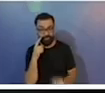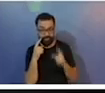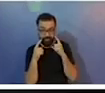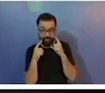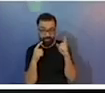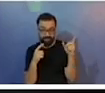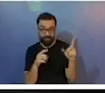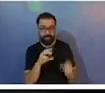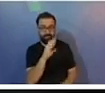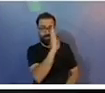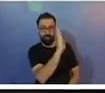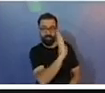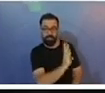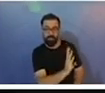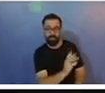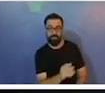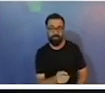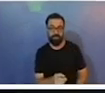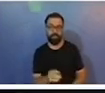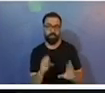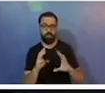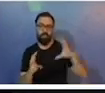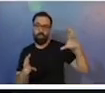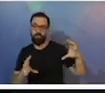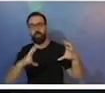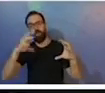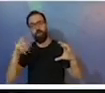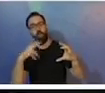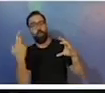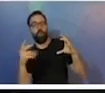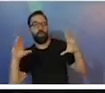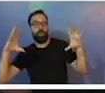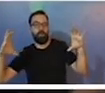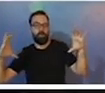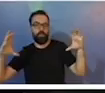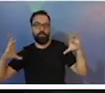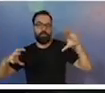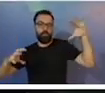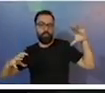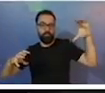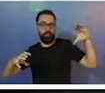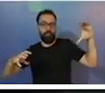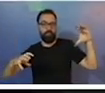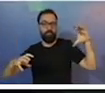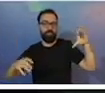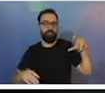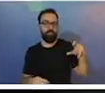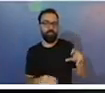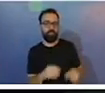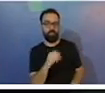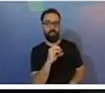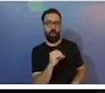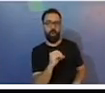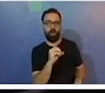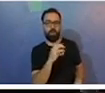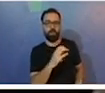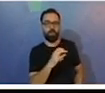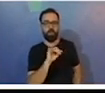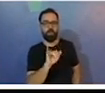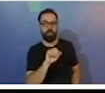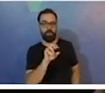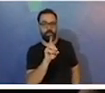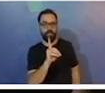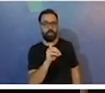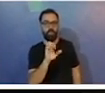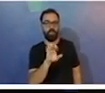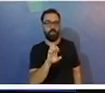Olha o Brasil nosso. Que lado que ele está? Ele está no hemisfério ocidental. Então, o Brasil está localizado